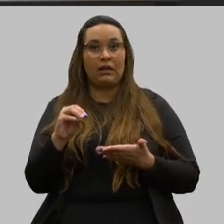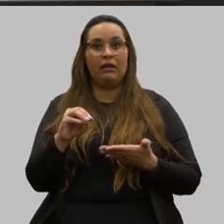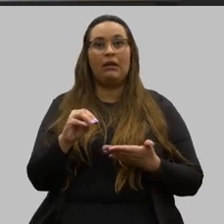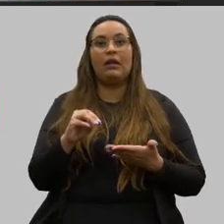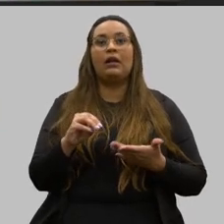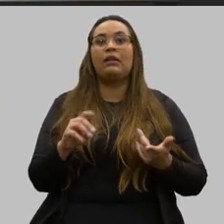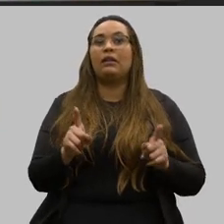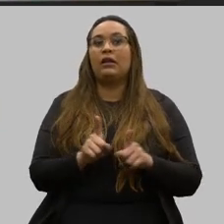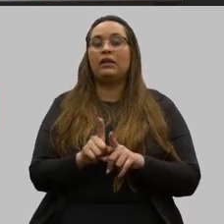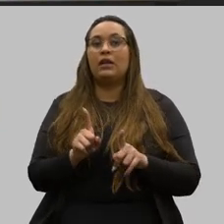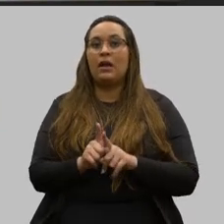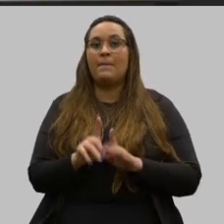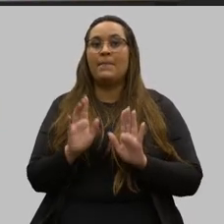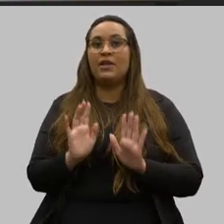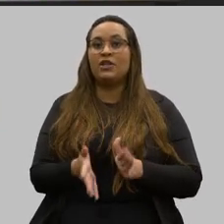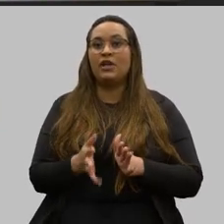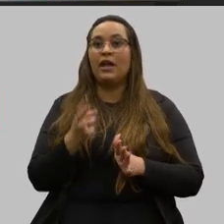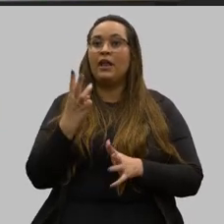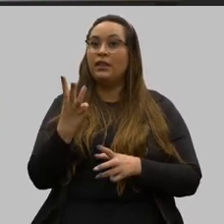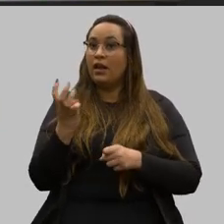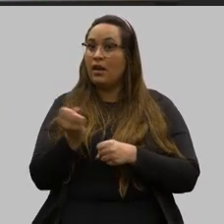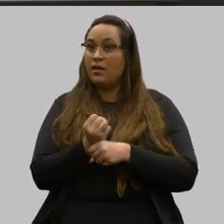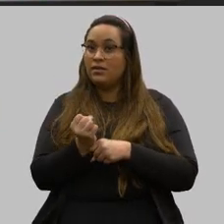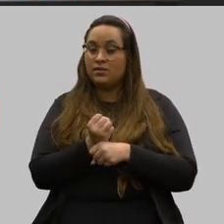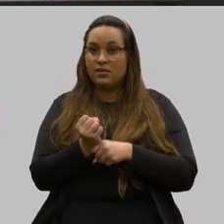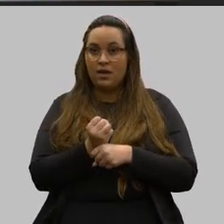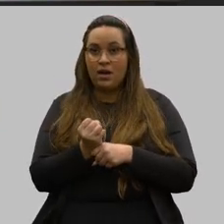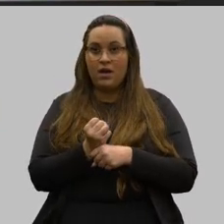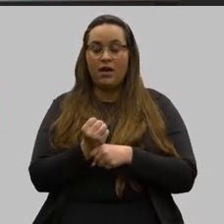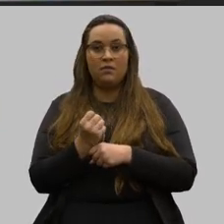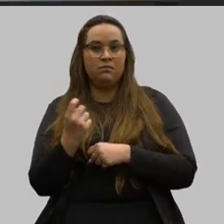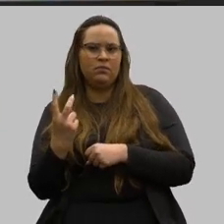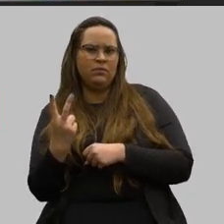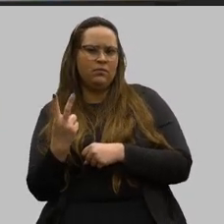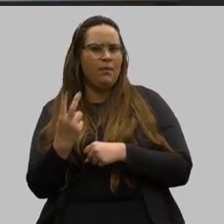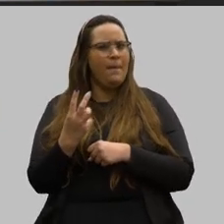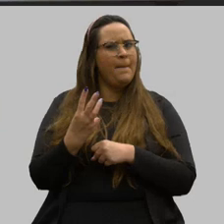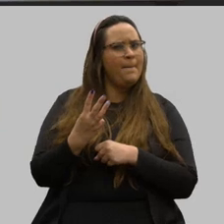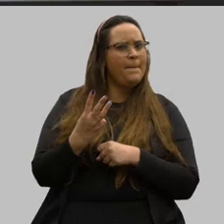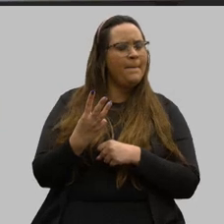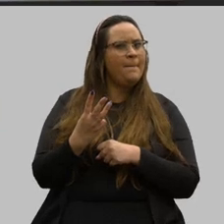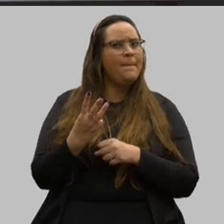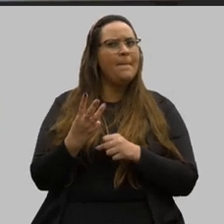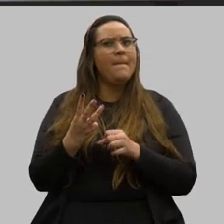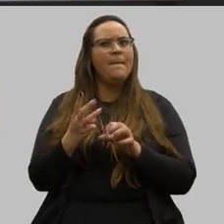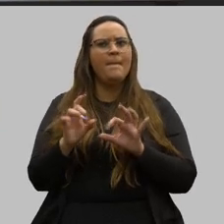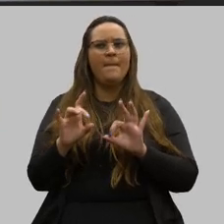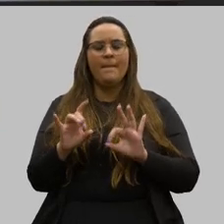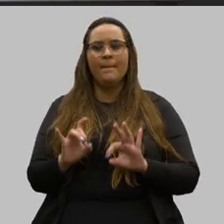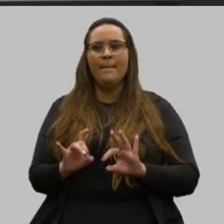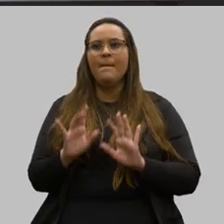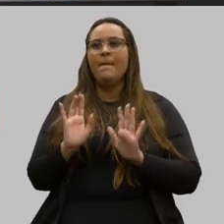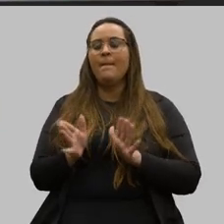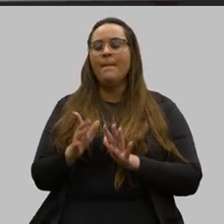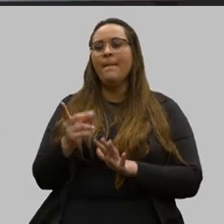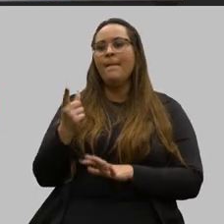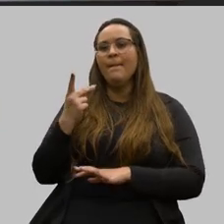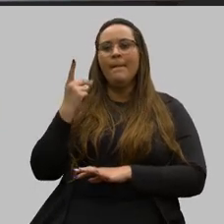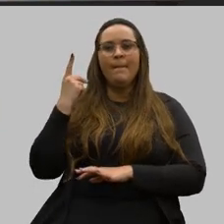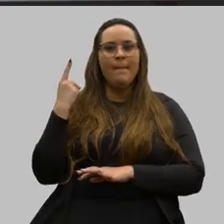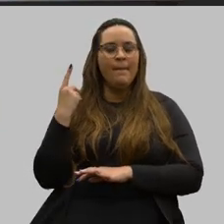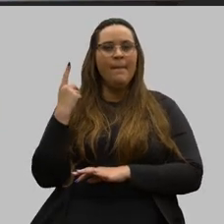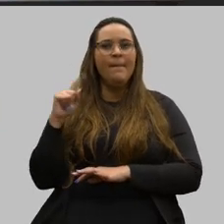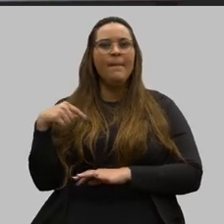e já 3 4 anos com pelo menos um ou dois especialistas que era uma pedido muito antigo que tínhamos